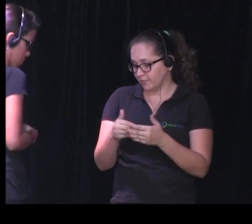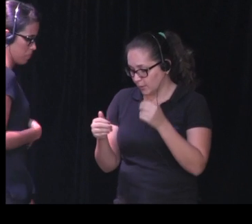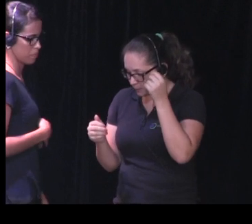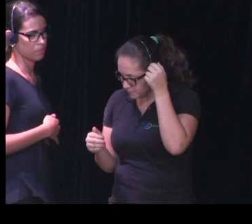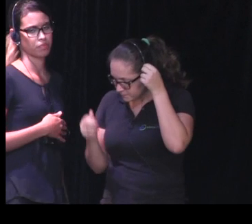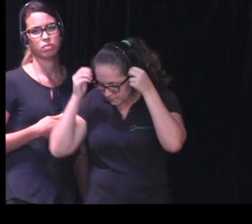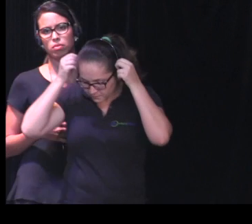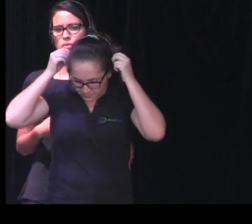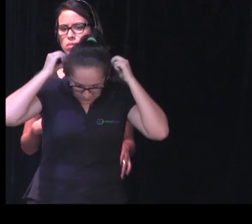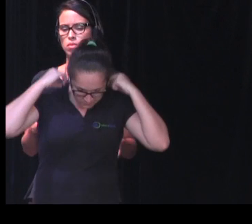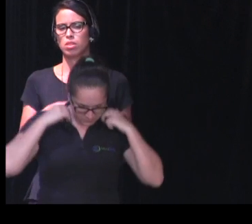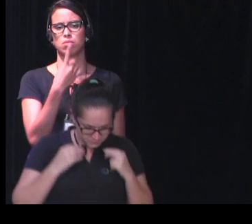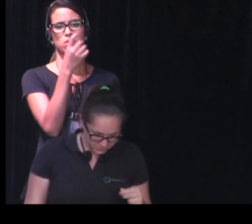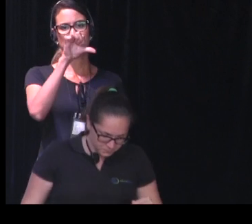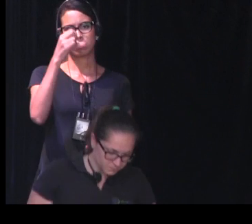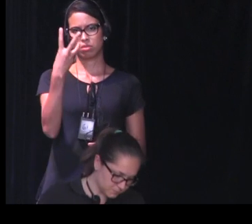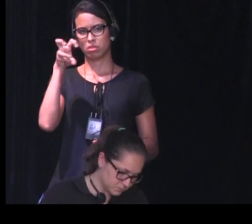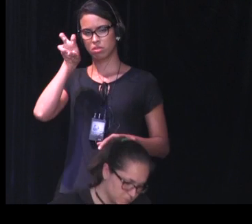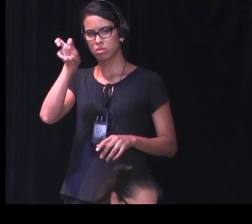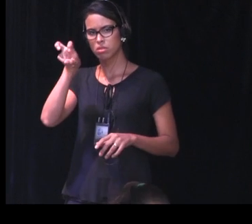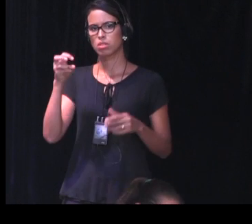Do Sul, nesse mesmo tempo,